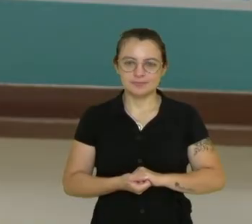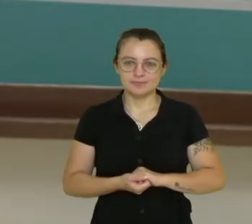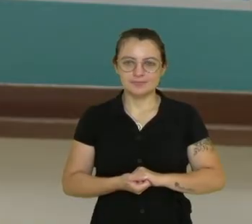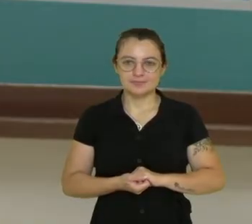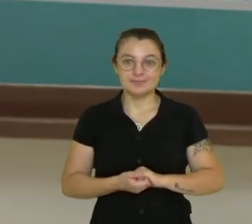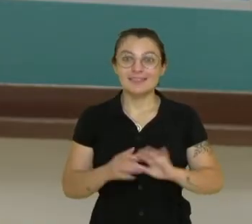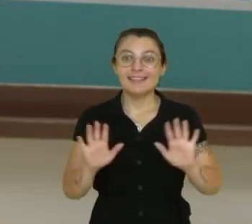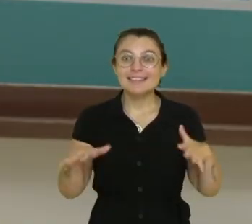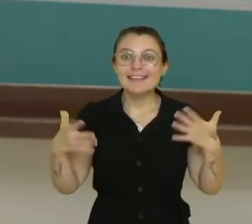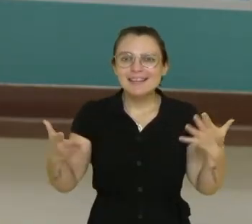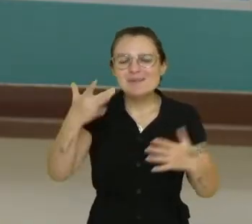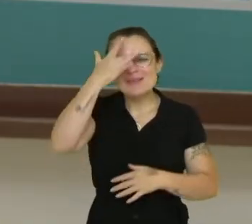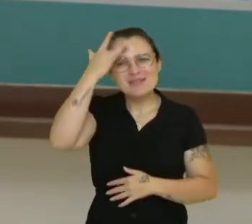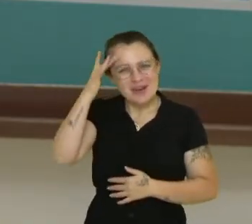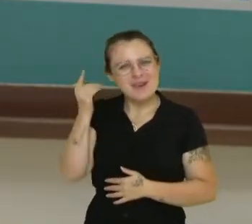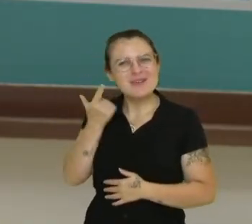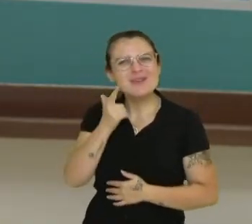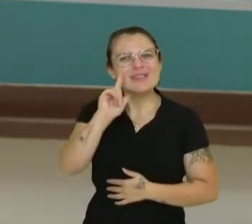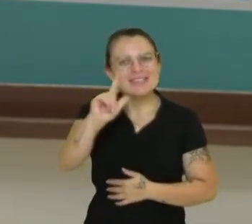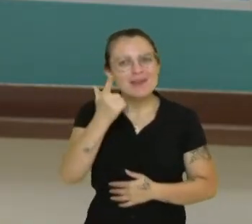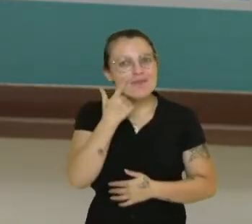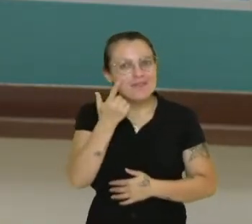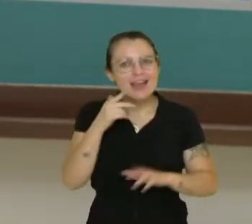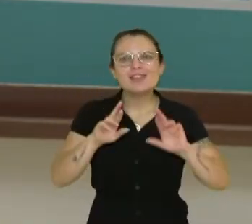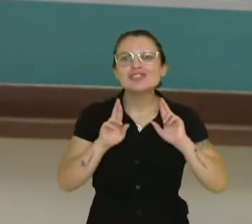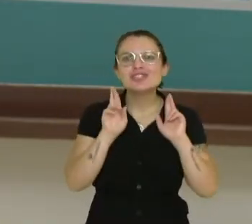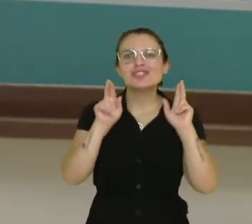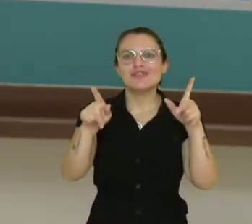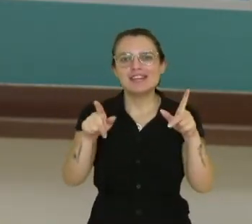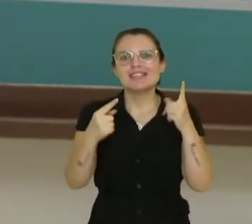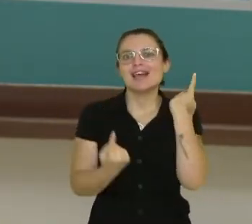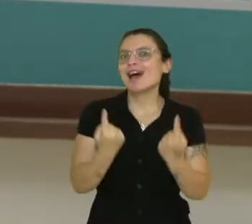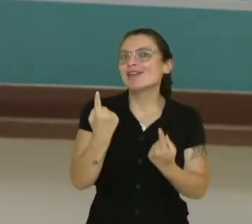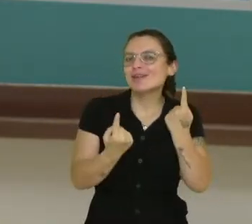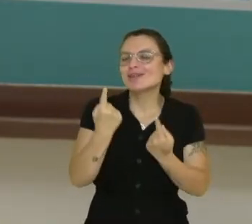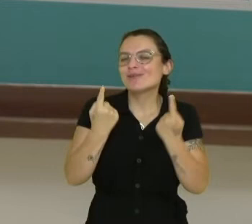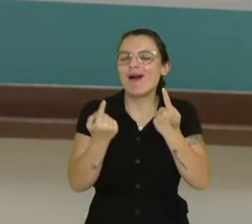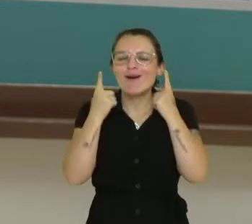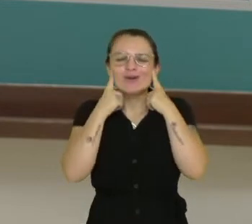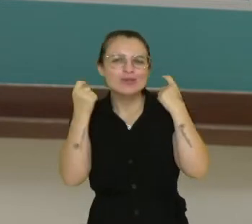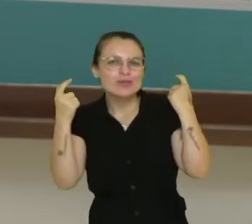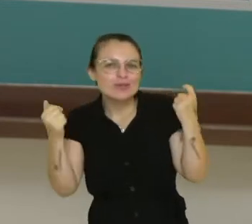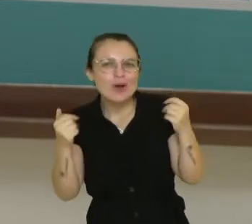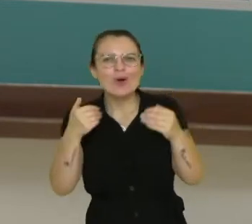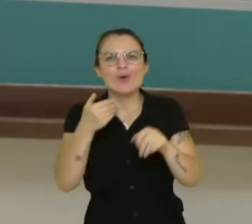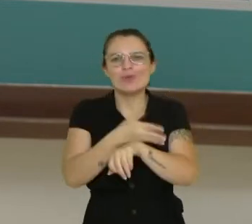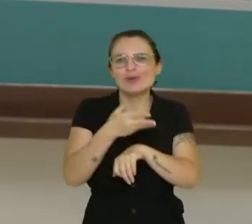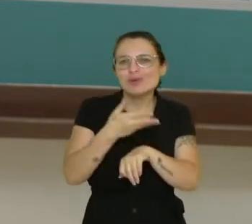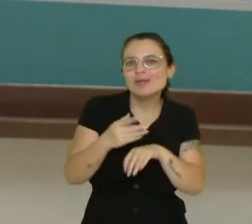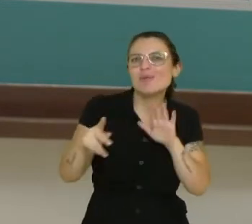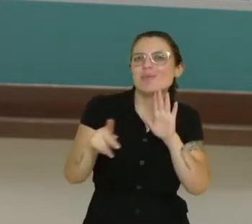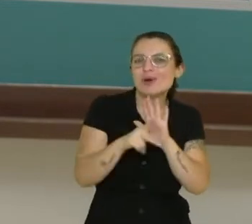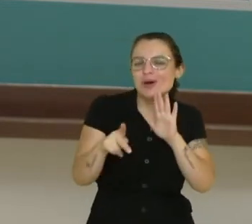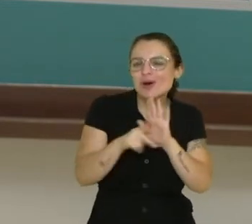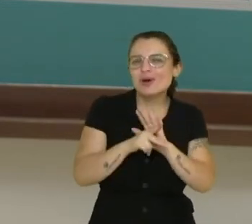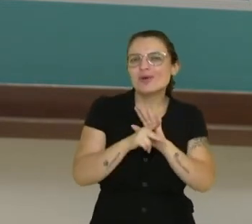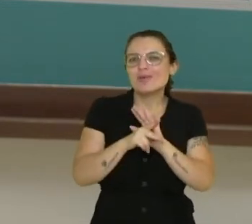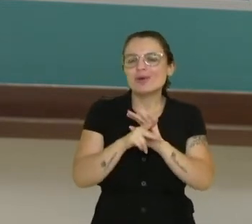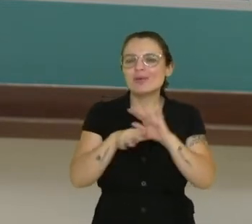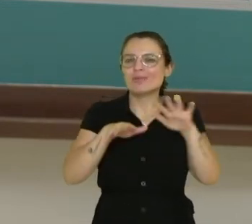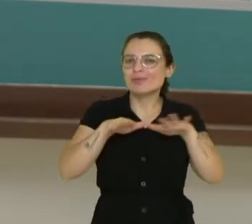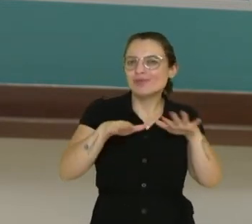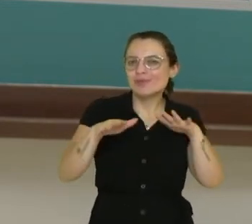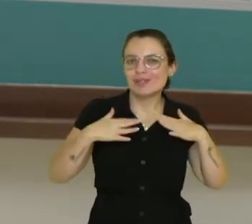E aí, galera, conseguiu diferenciar qual é o som produzido pela ação humana e qual é o som da